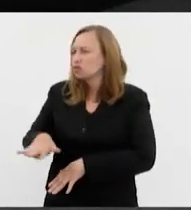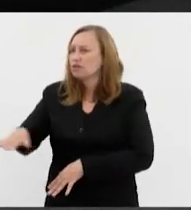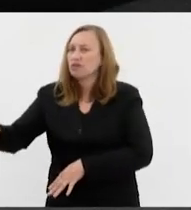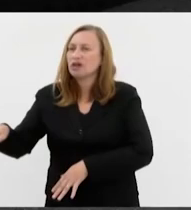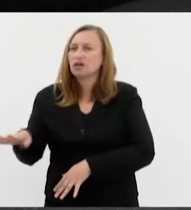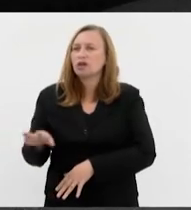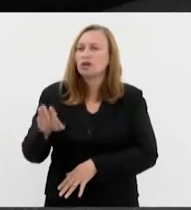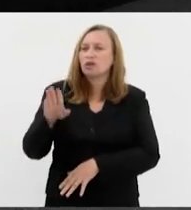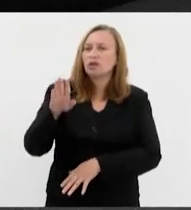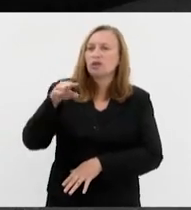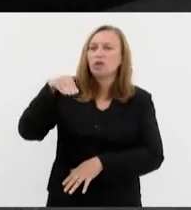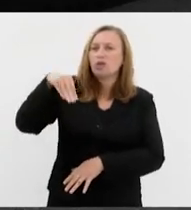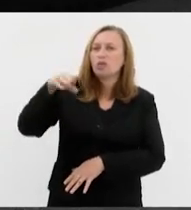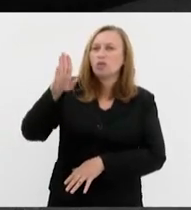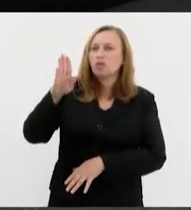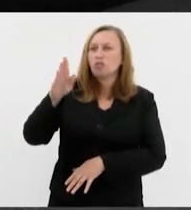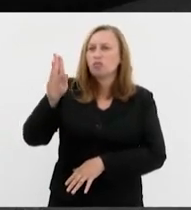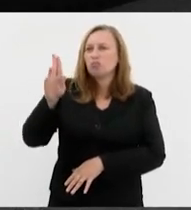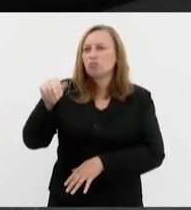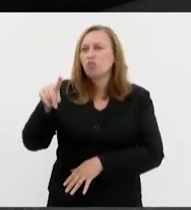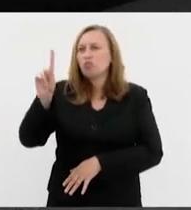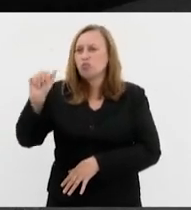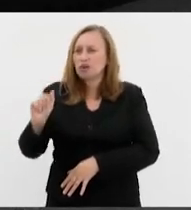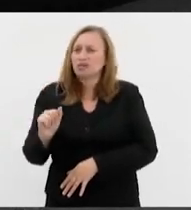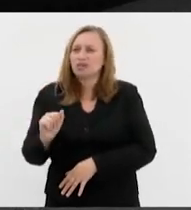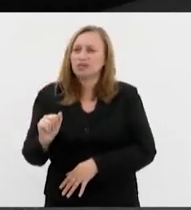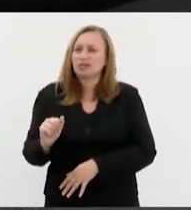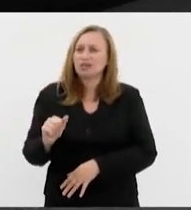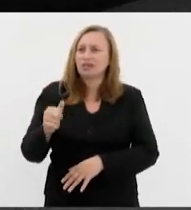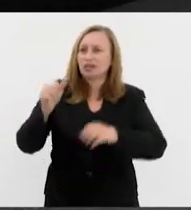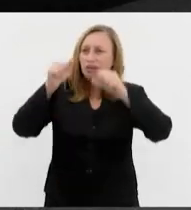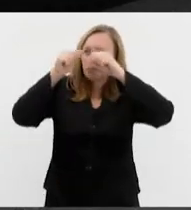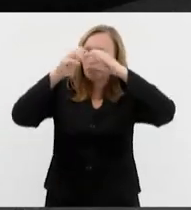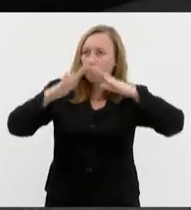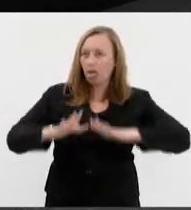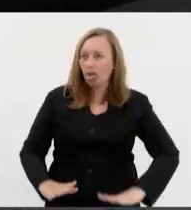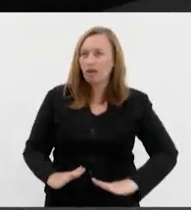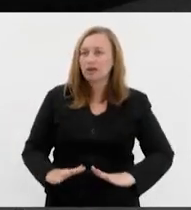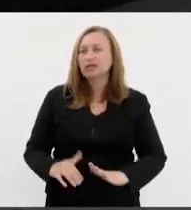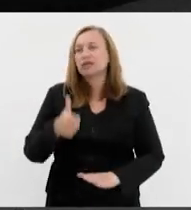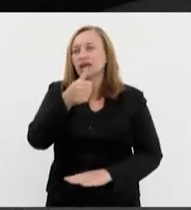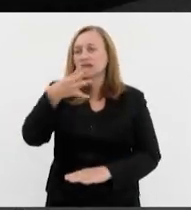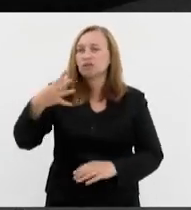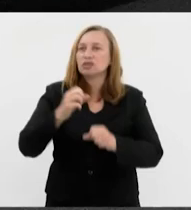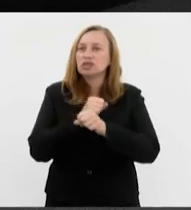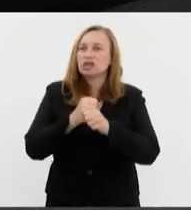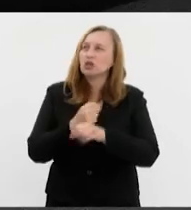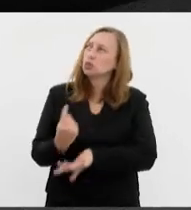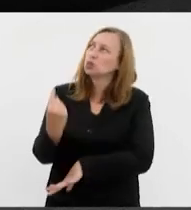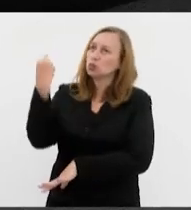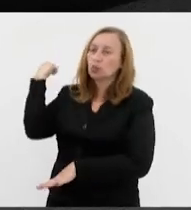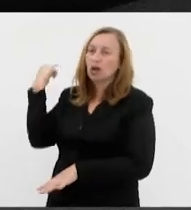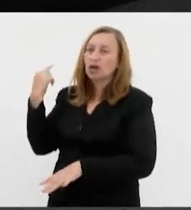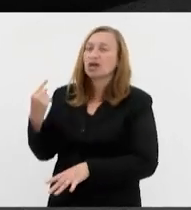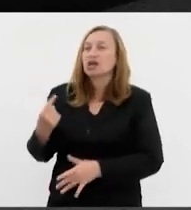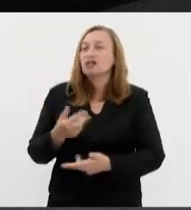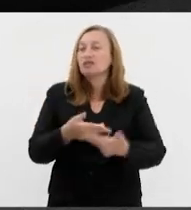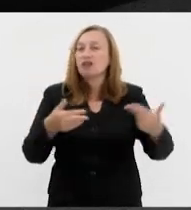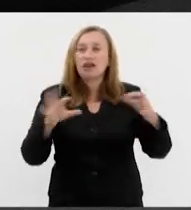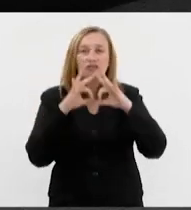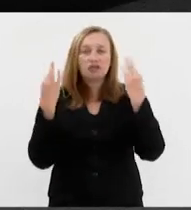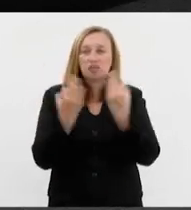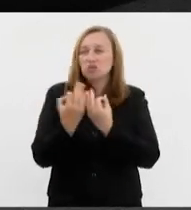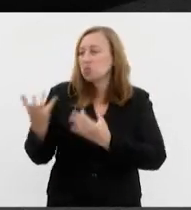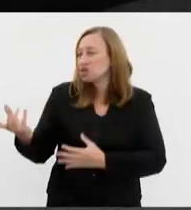em 2010, há 14 anos atrás, e que muitas famílias ainda não receberam as casas, não receberam sequer